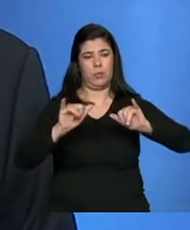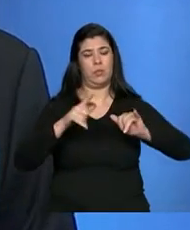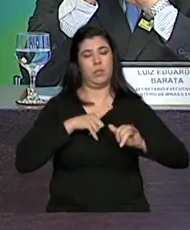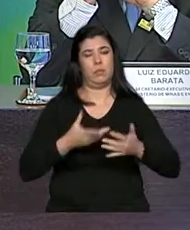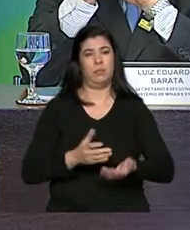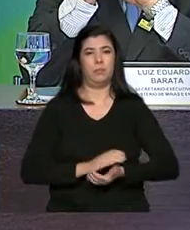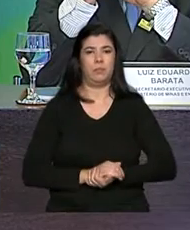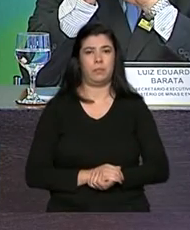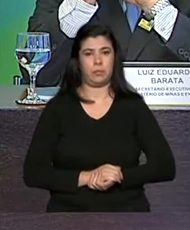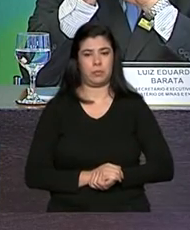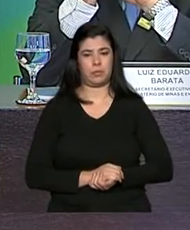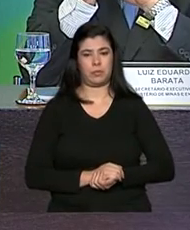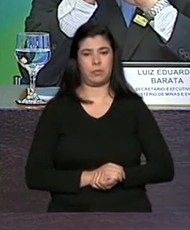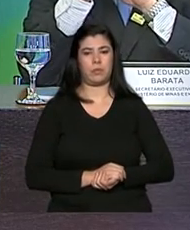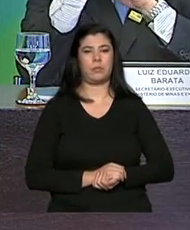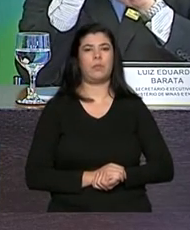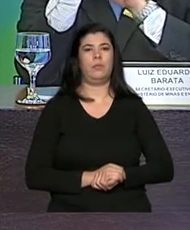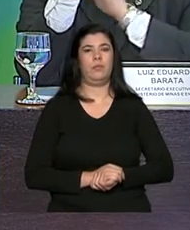novidade